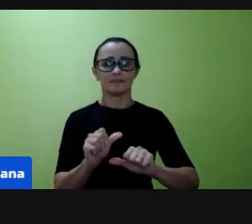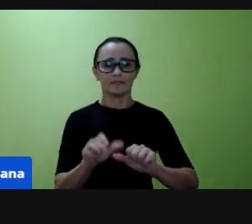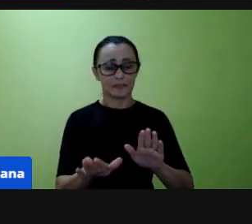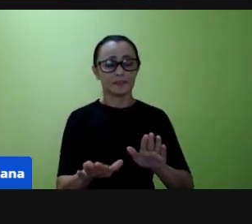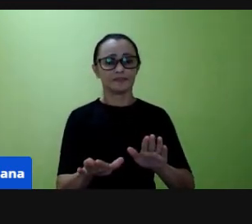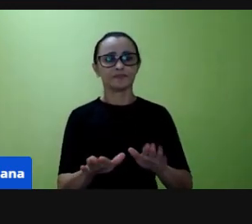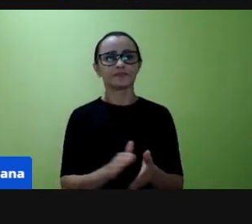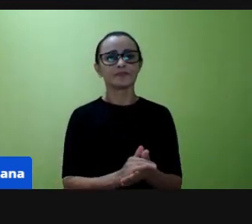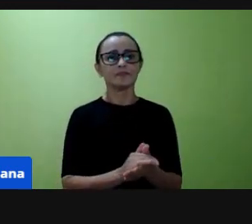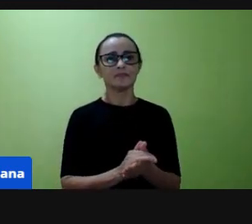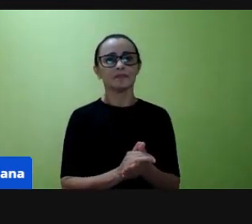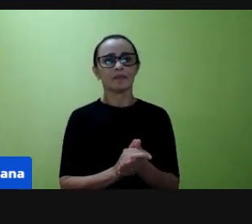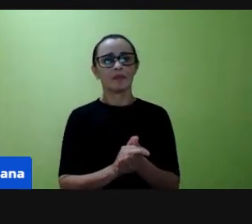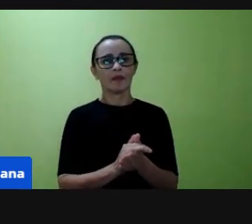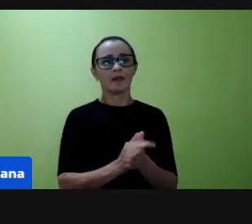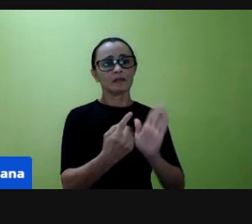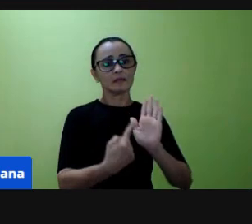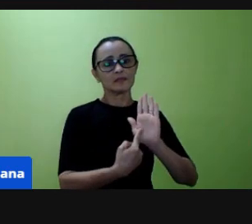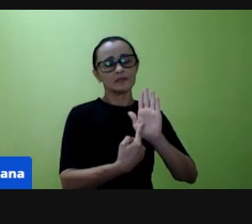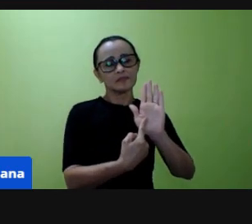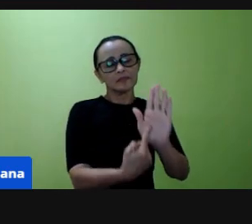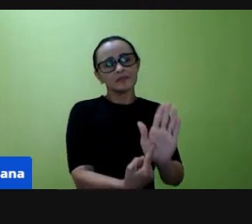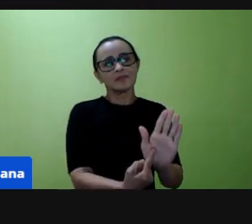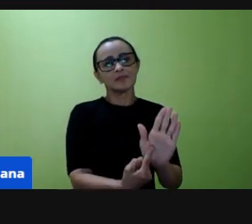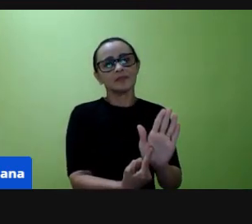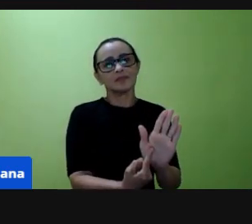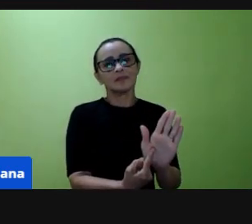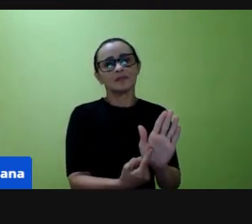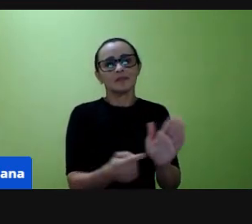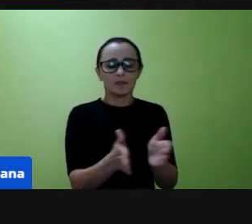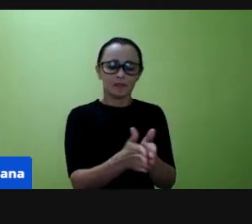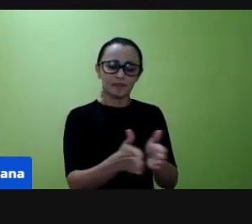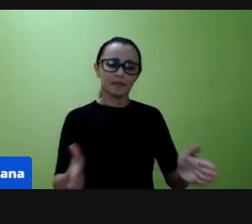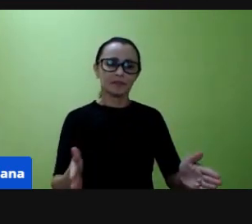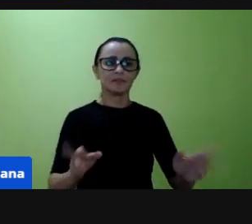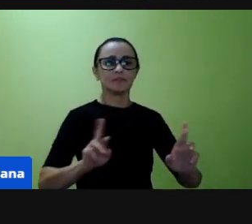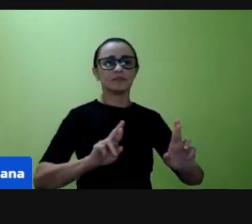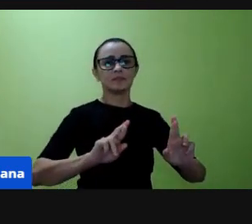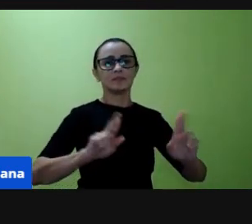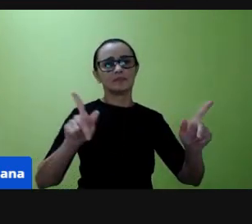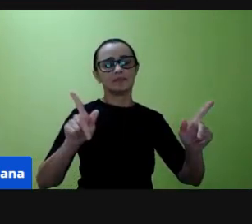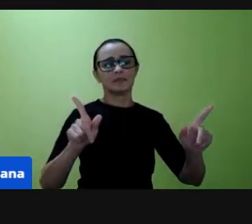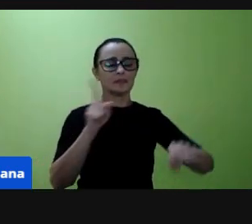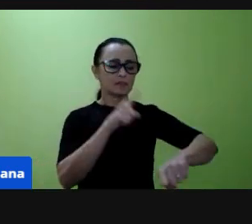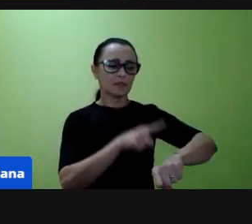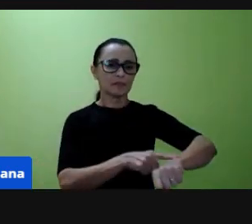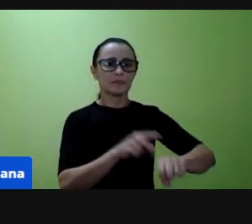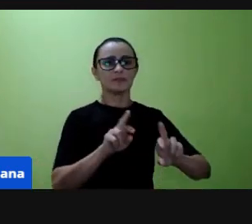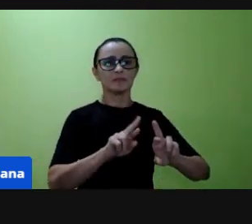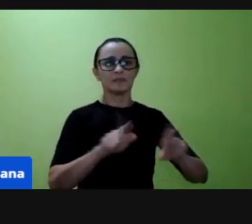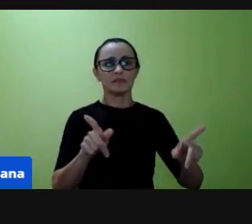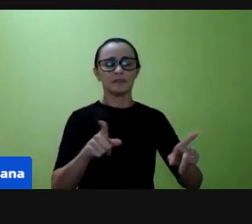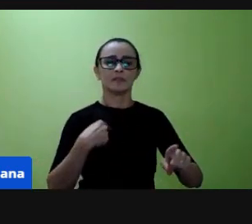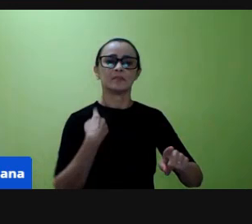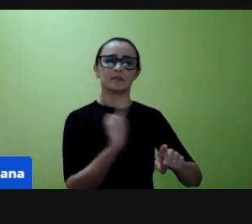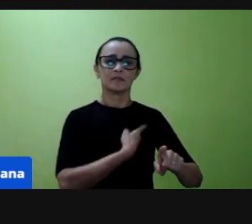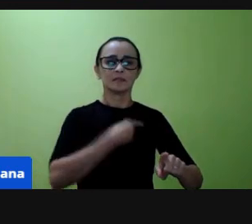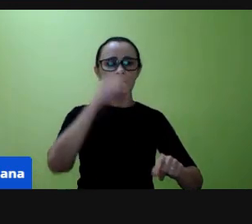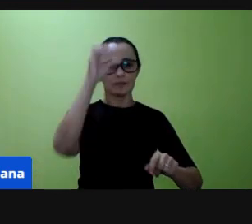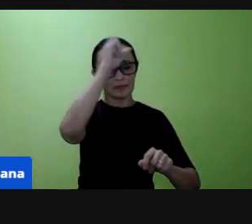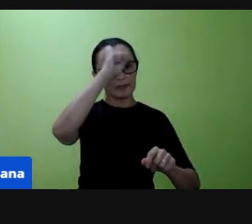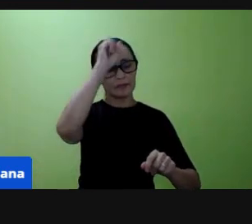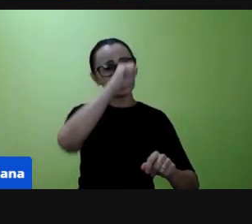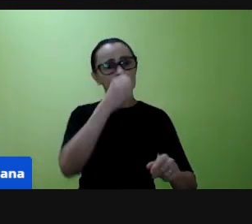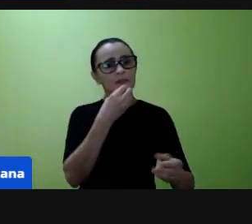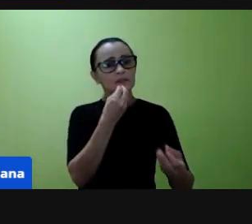outra dimensão de tempo, né, uma outra temporalidade, em que nós estamos aprendendo também a nos mover dentro dela e a lidar com